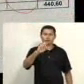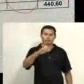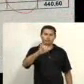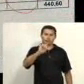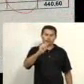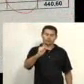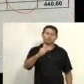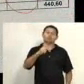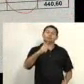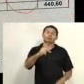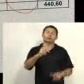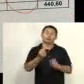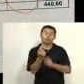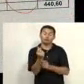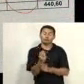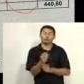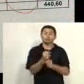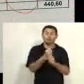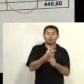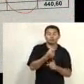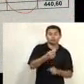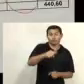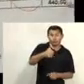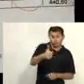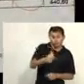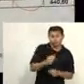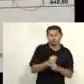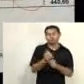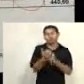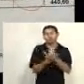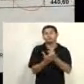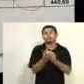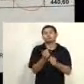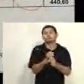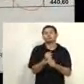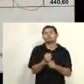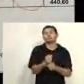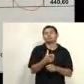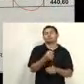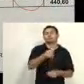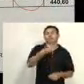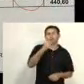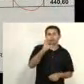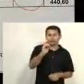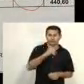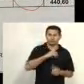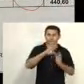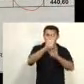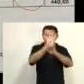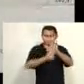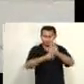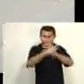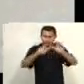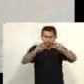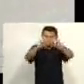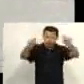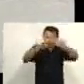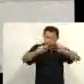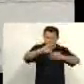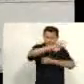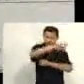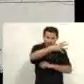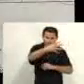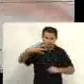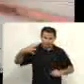2011, considerando como ano base o 2010. Então eu tenho uma tabela aqui, pessoal, onde eu